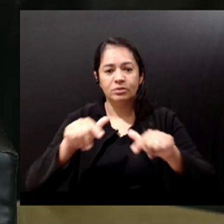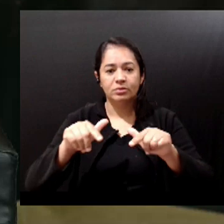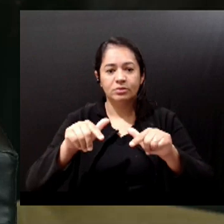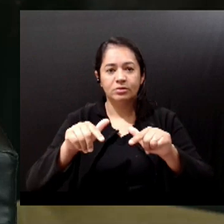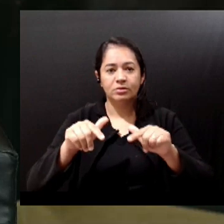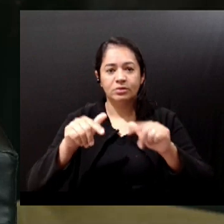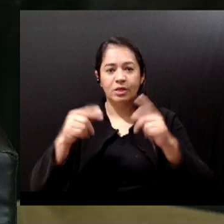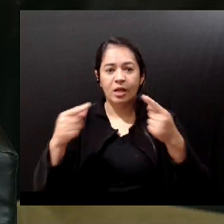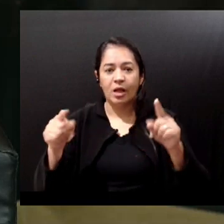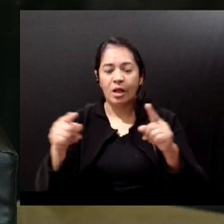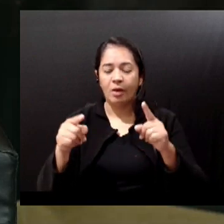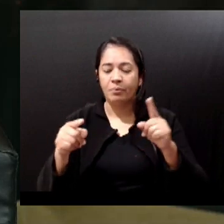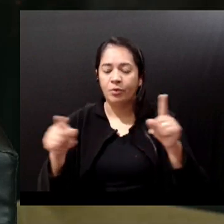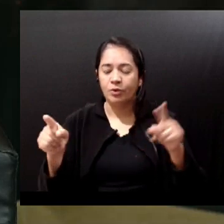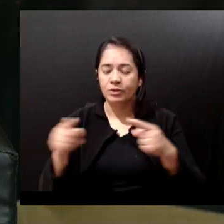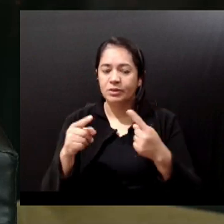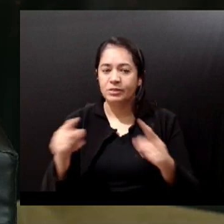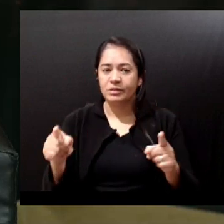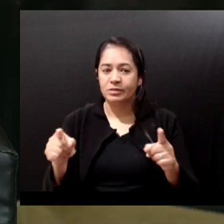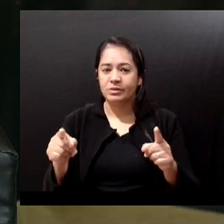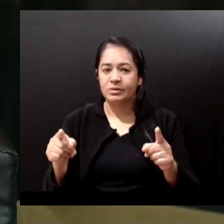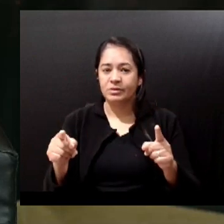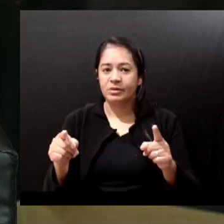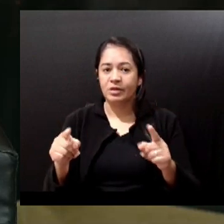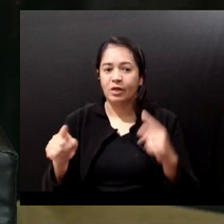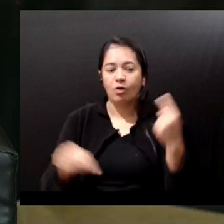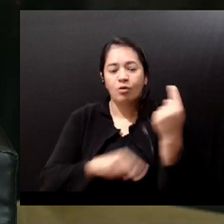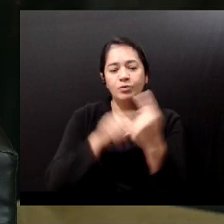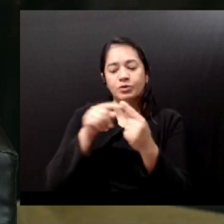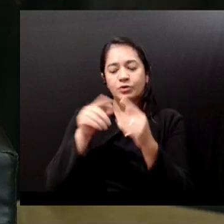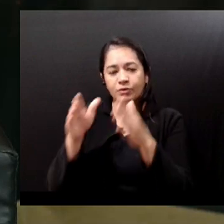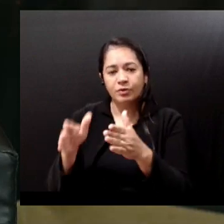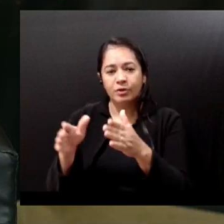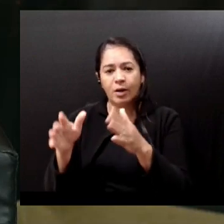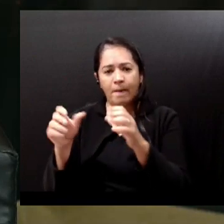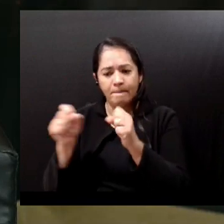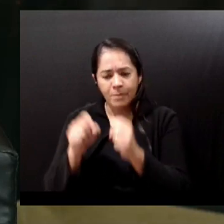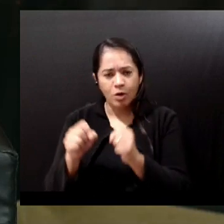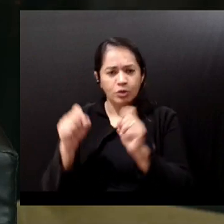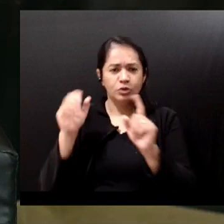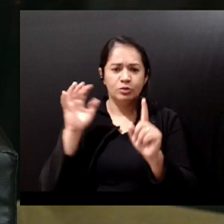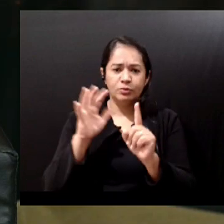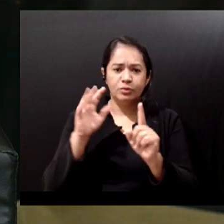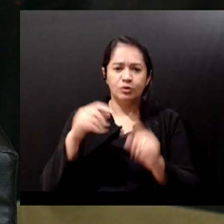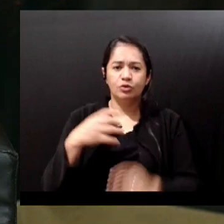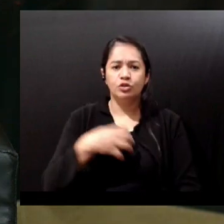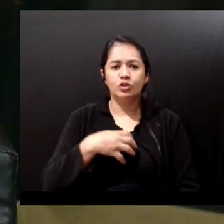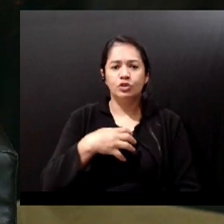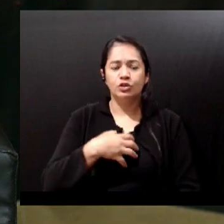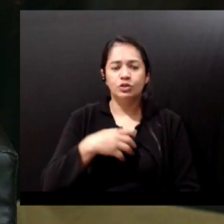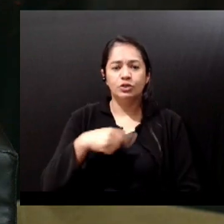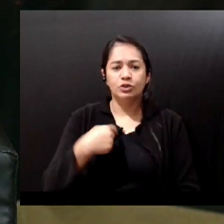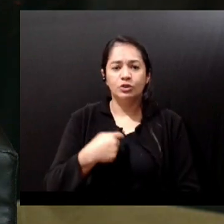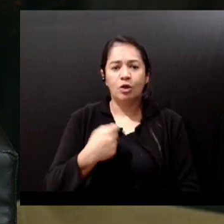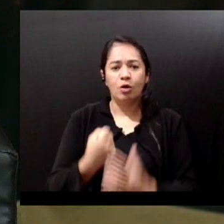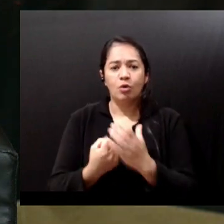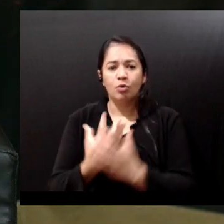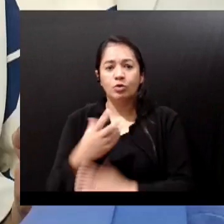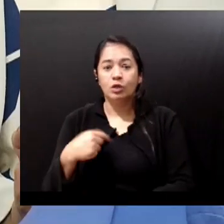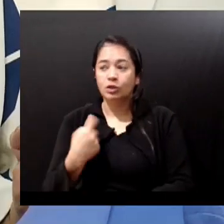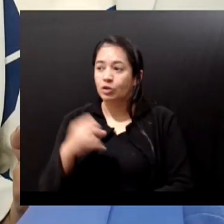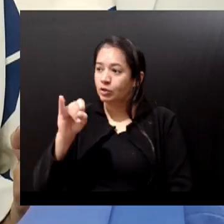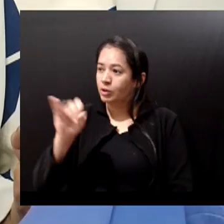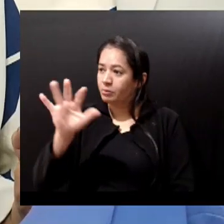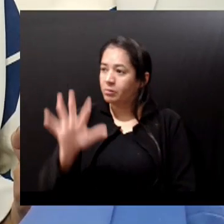pode influenciar também na forma como construímos a nossa imagem profissional? No home